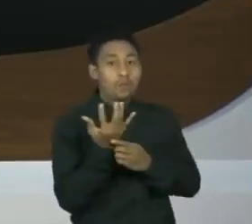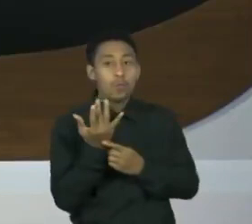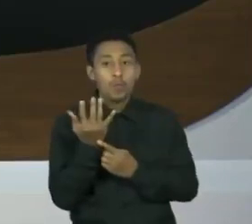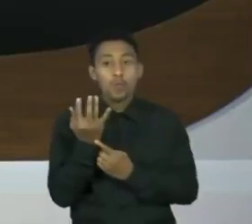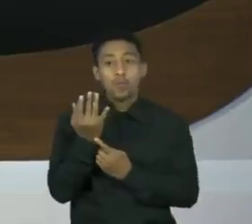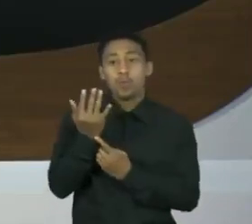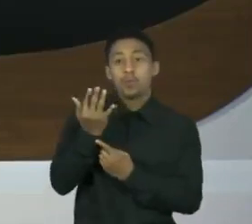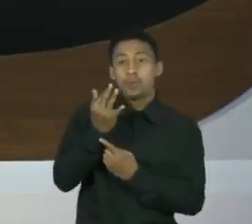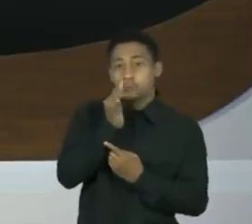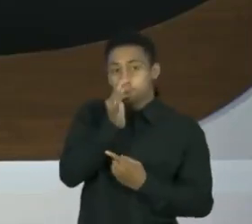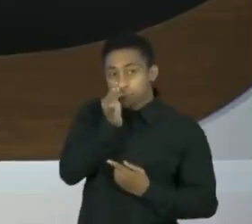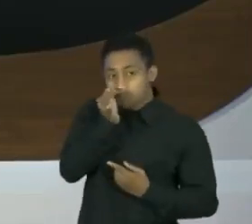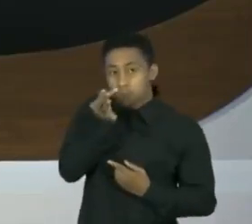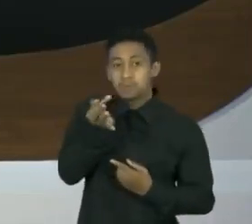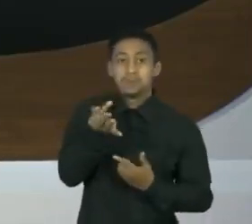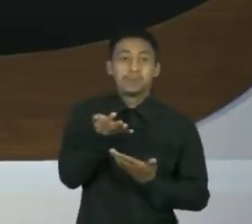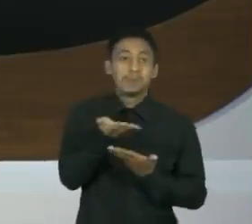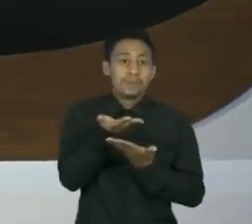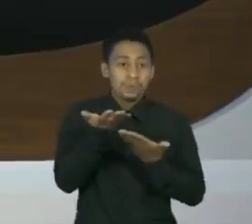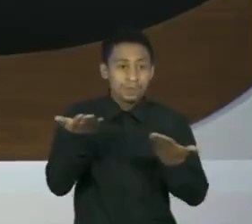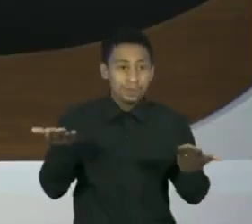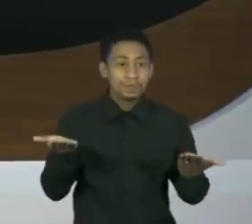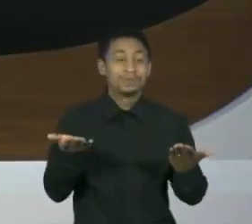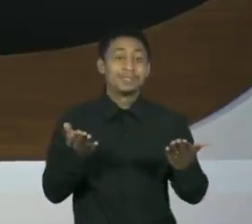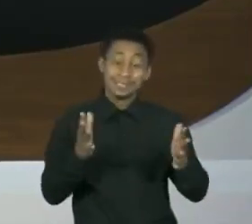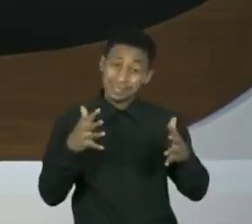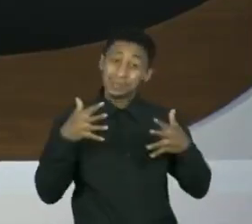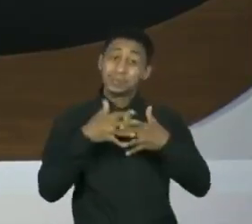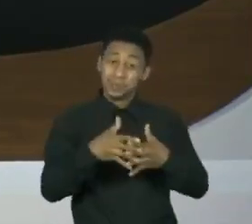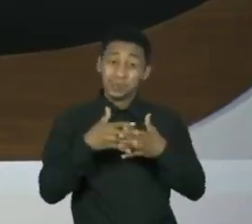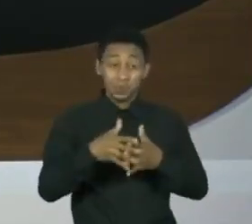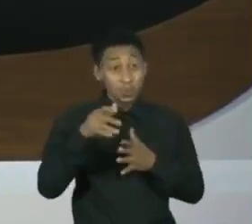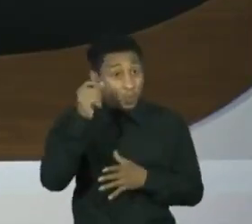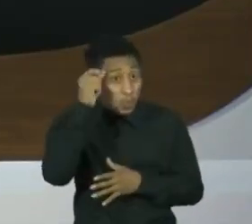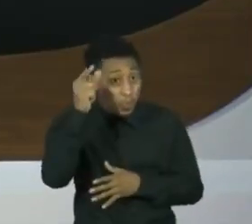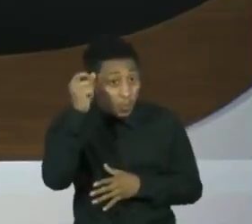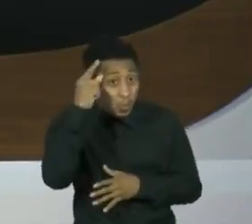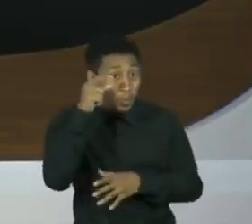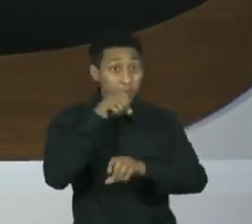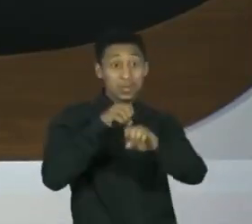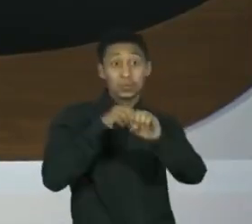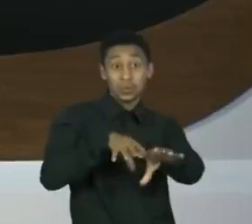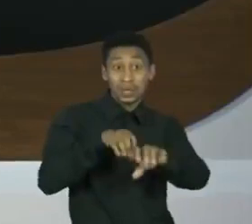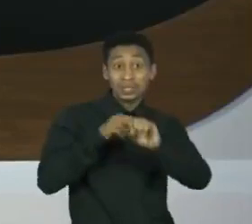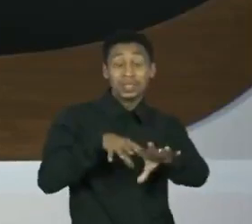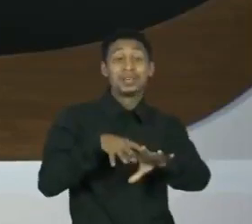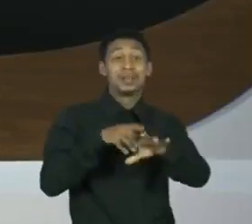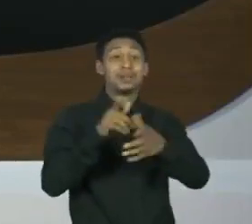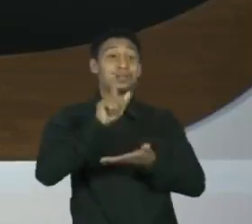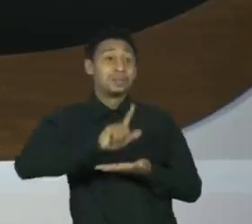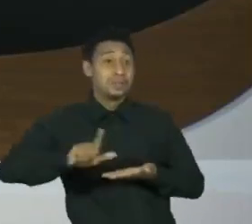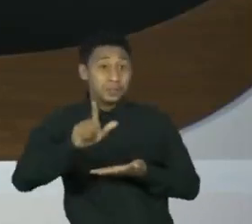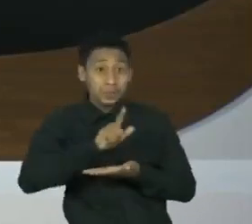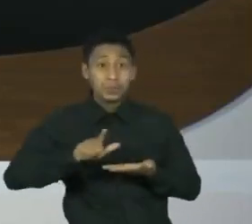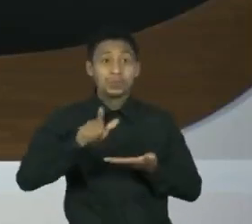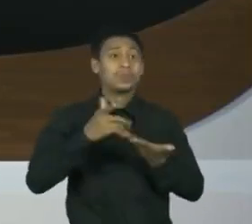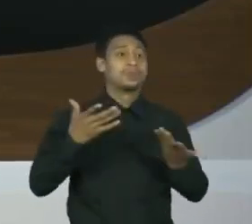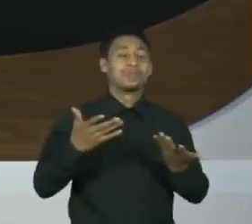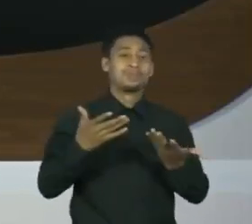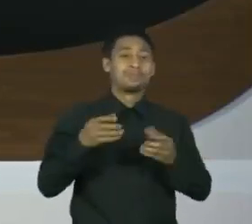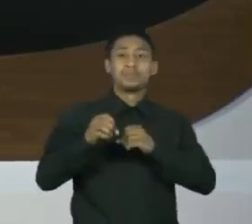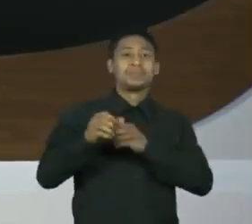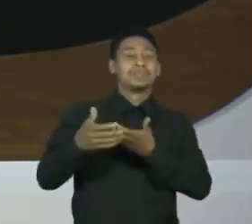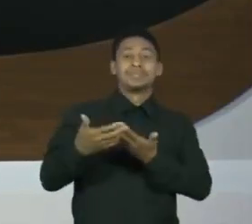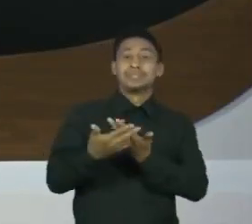chão a gente vive um momento do Brasil em que cultura educação literatura música são É